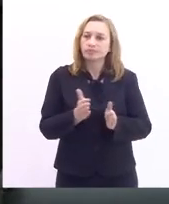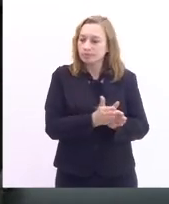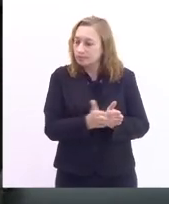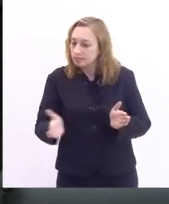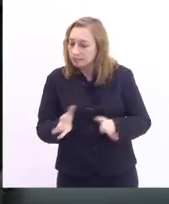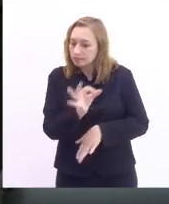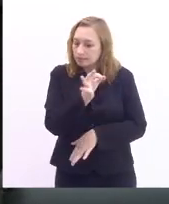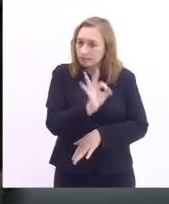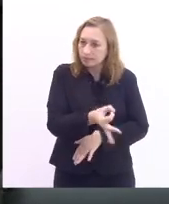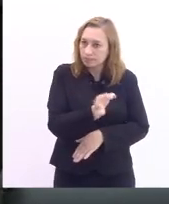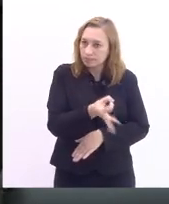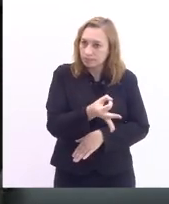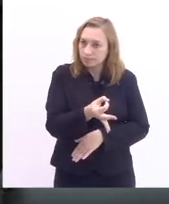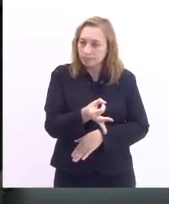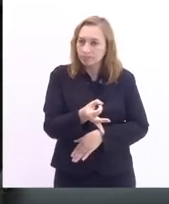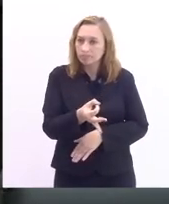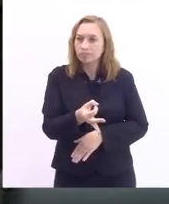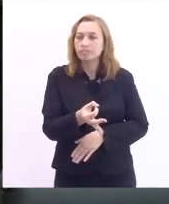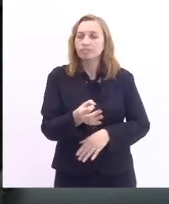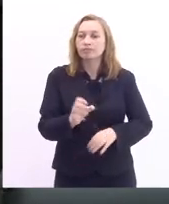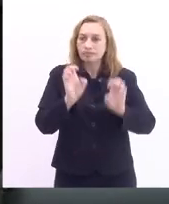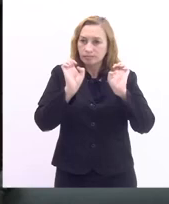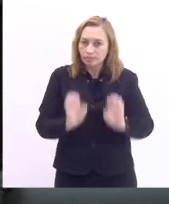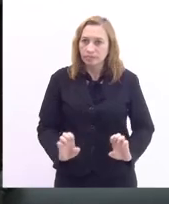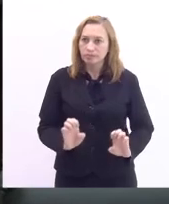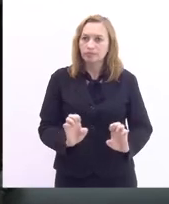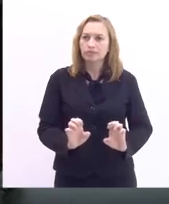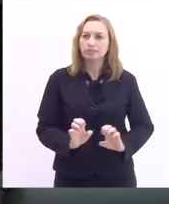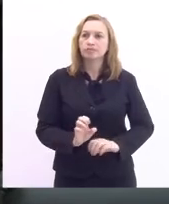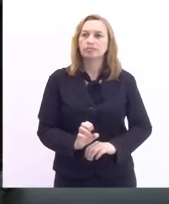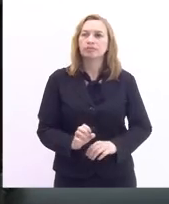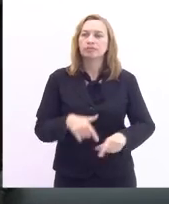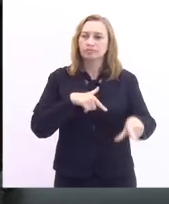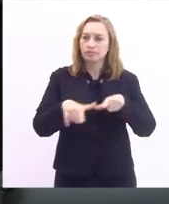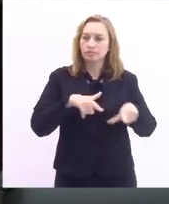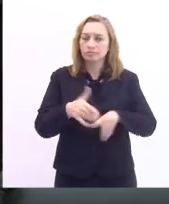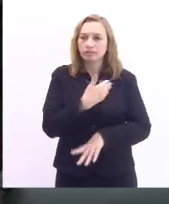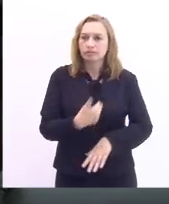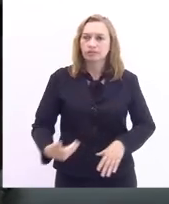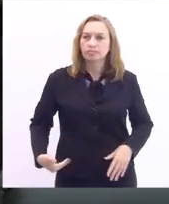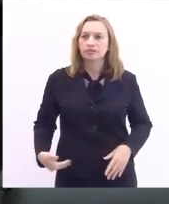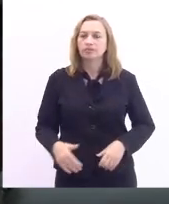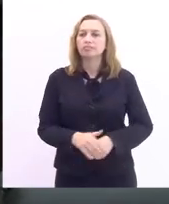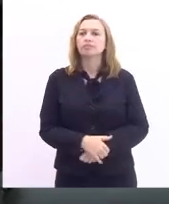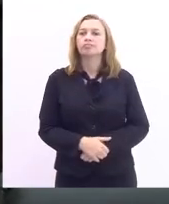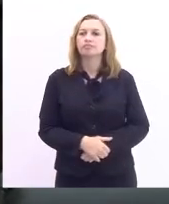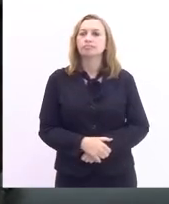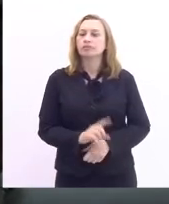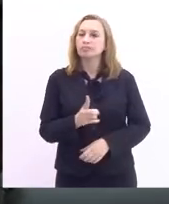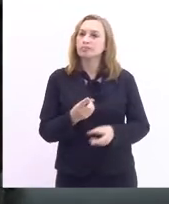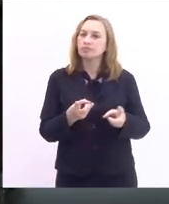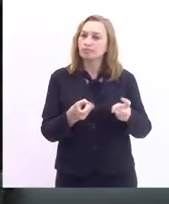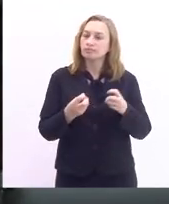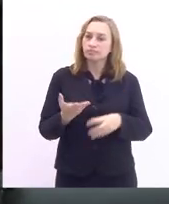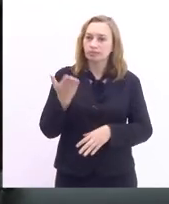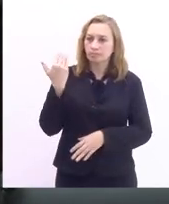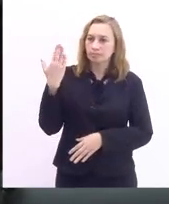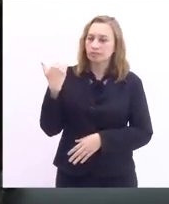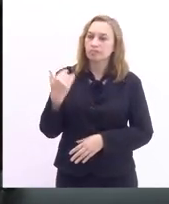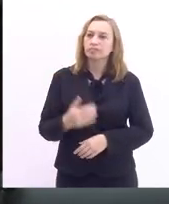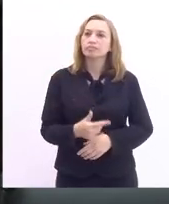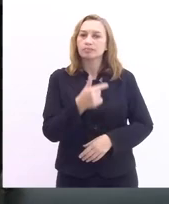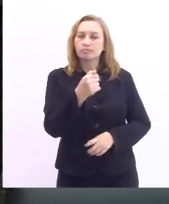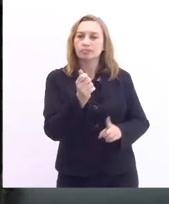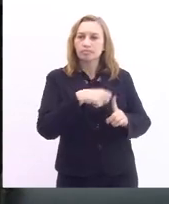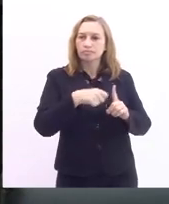legal de legalidade da moralidade nos princípios do serviço público que aqui não se observada durante esses